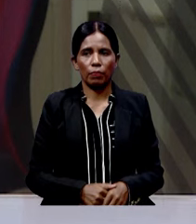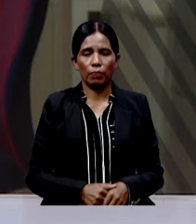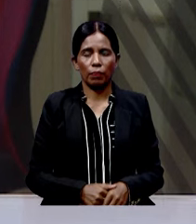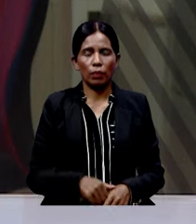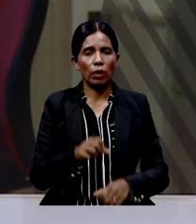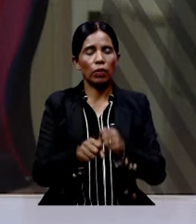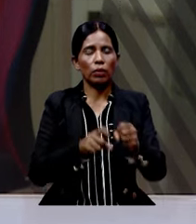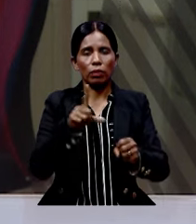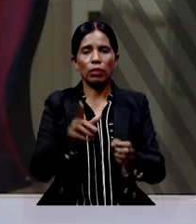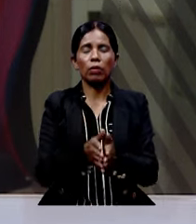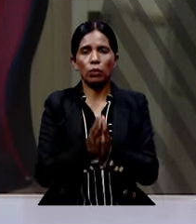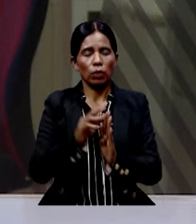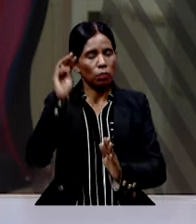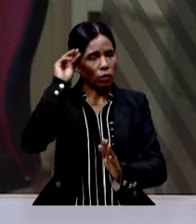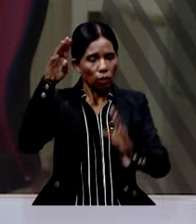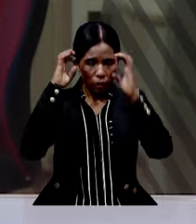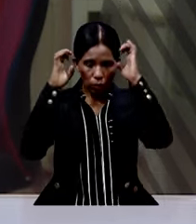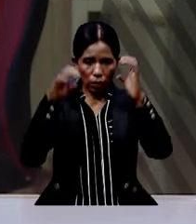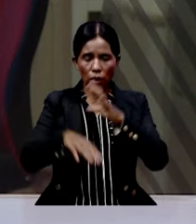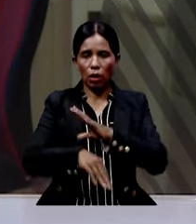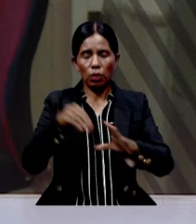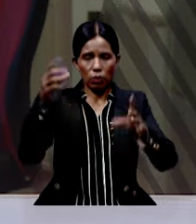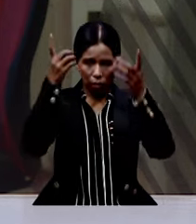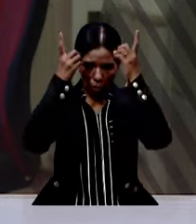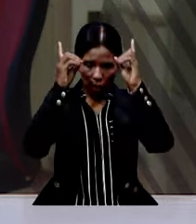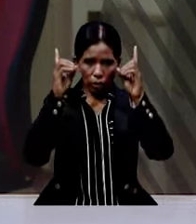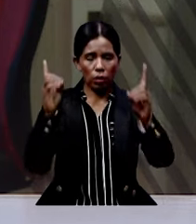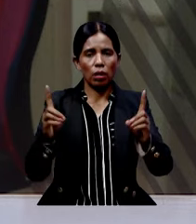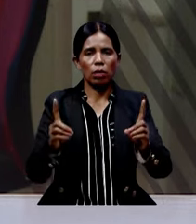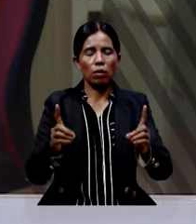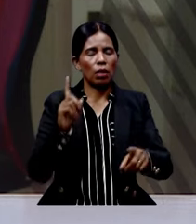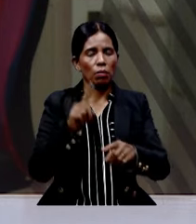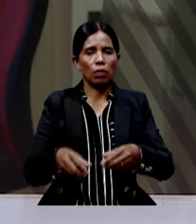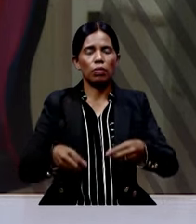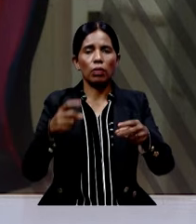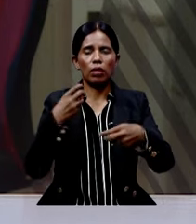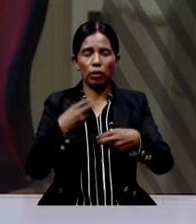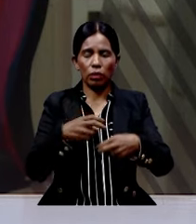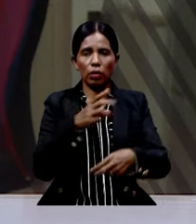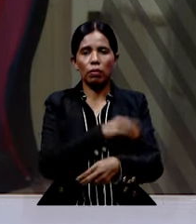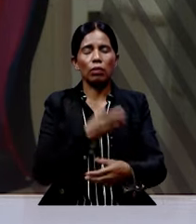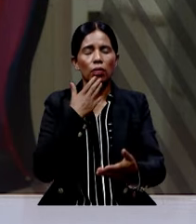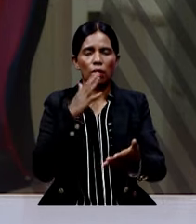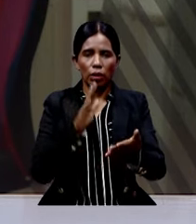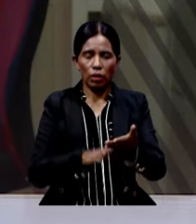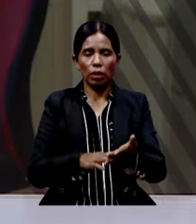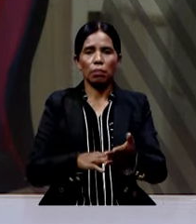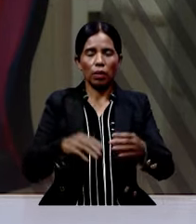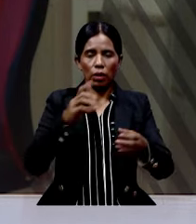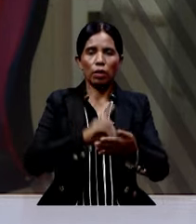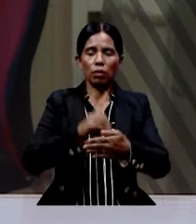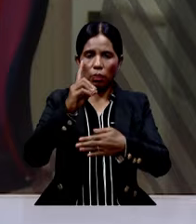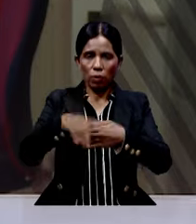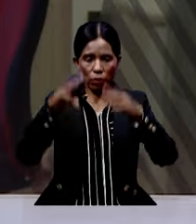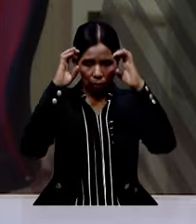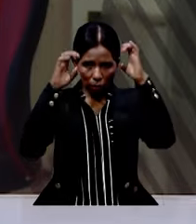Sociedade Civil Russo Ministério da Educação retira decisão. Rodilabel foi impacto negativo para desenvolvimento da educação e a